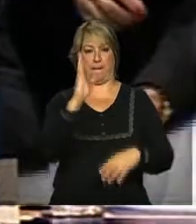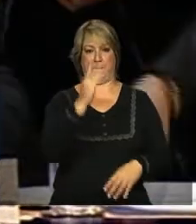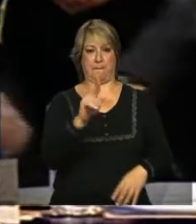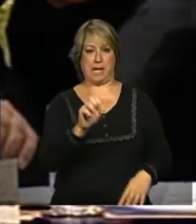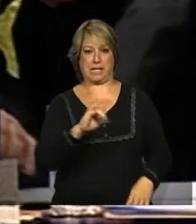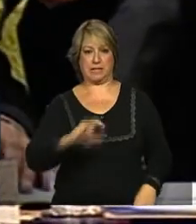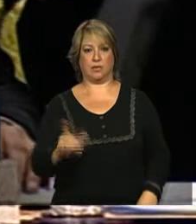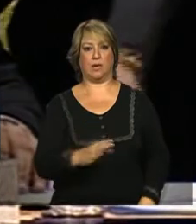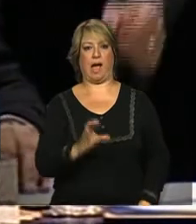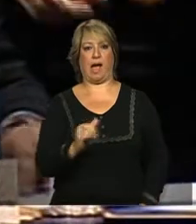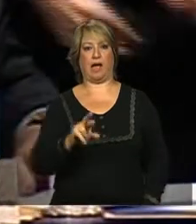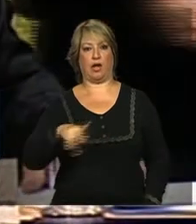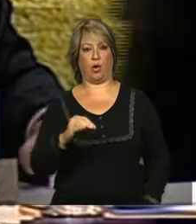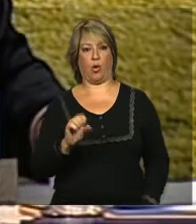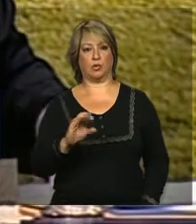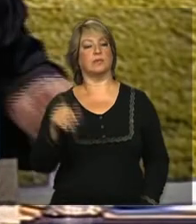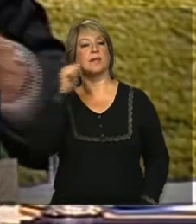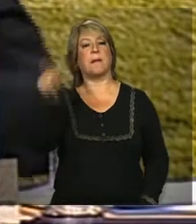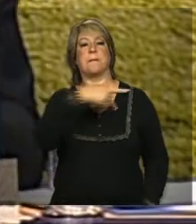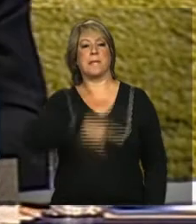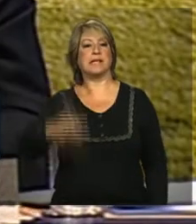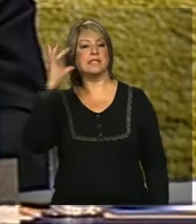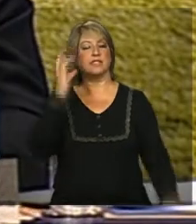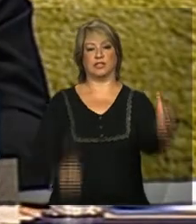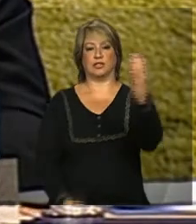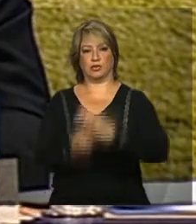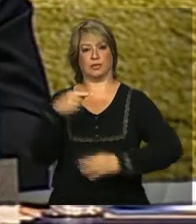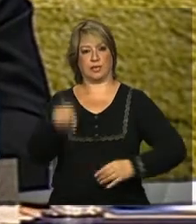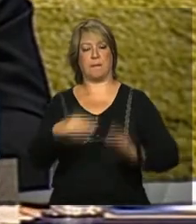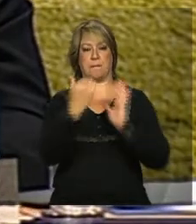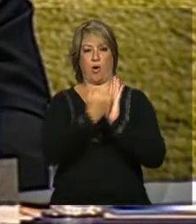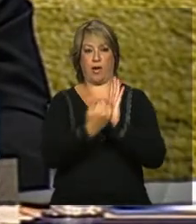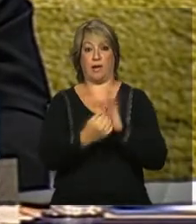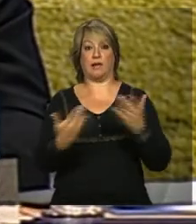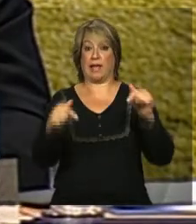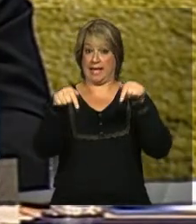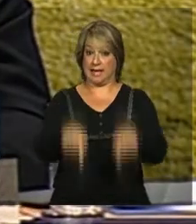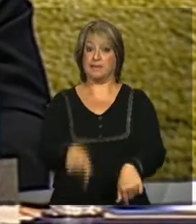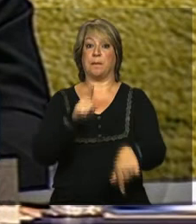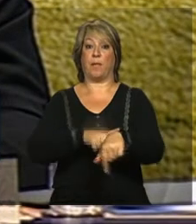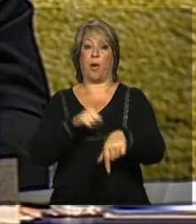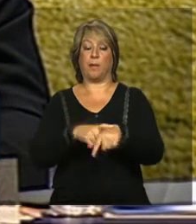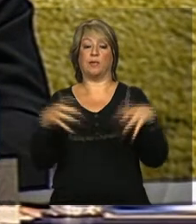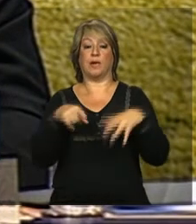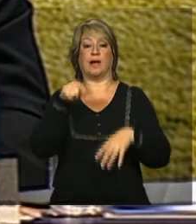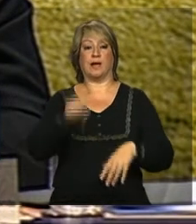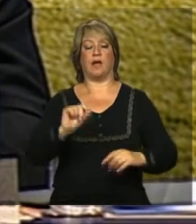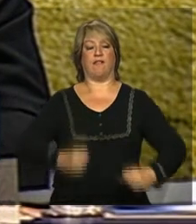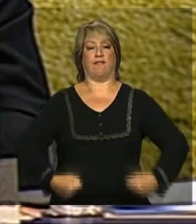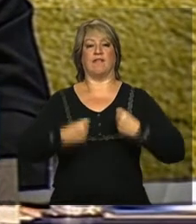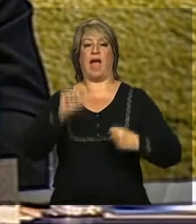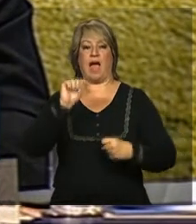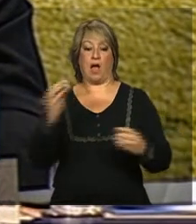Brasil carinhoso lançado pela presidenta Dilma e nesse momento a concentração da vitamina aquilo que é